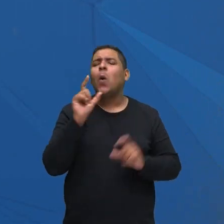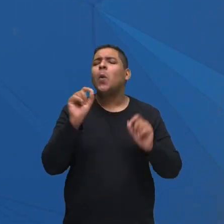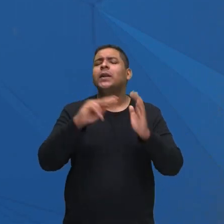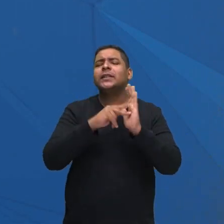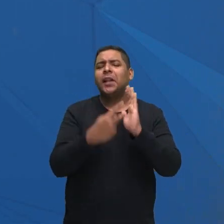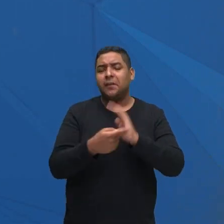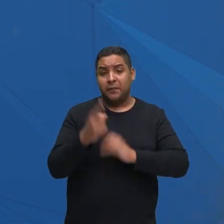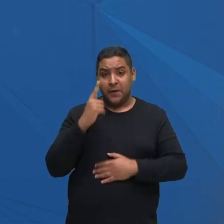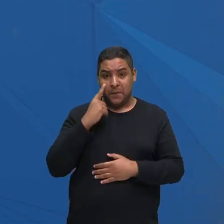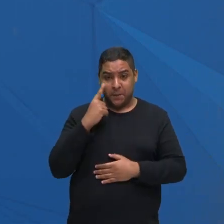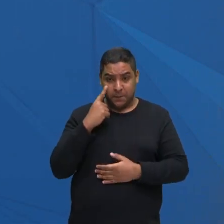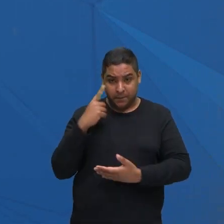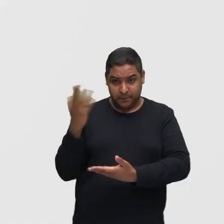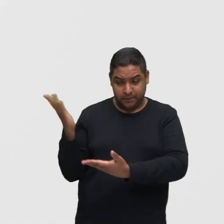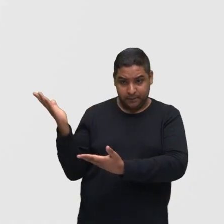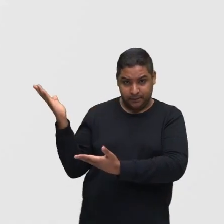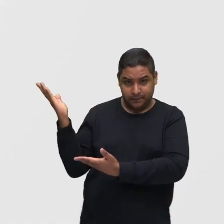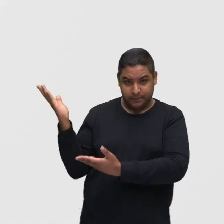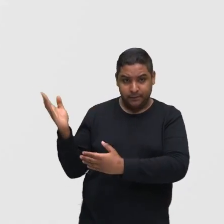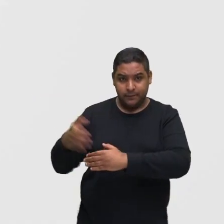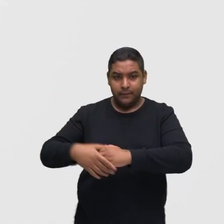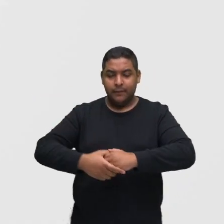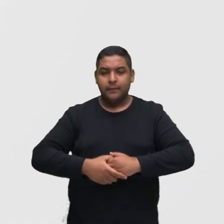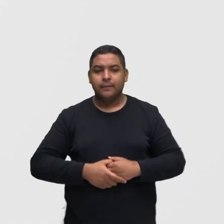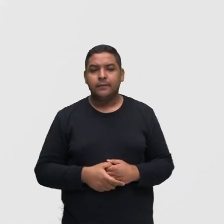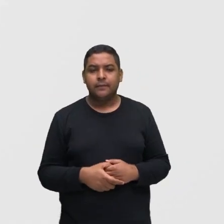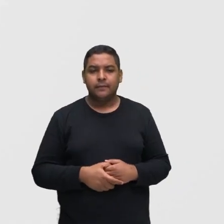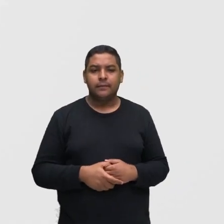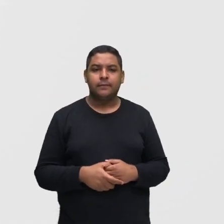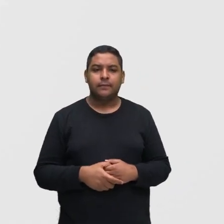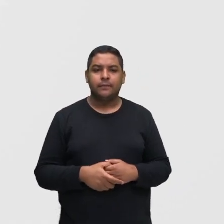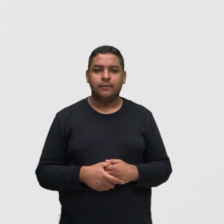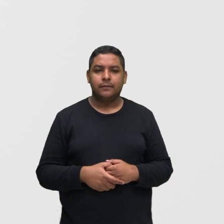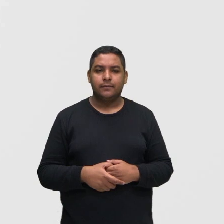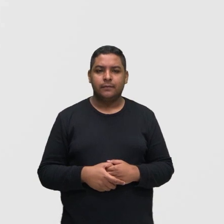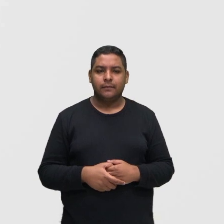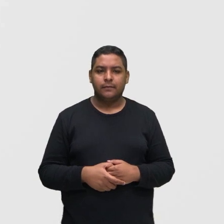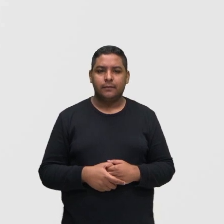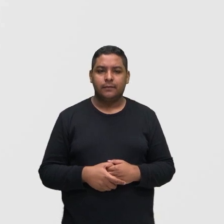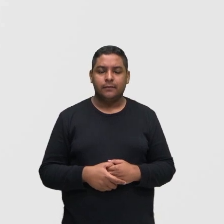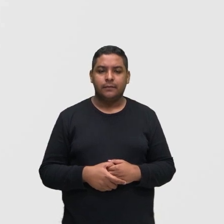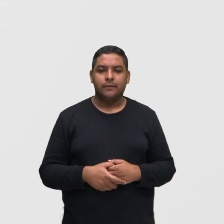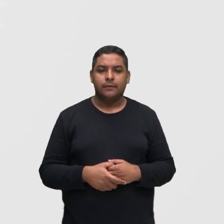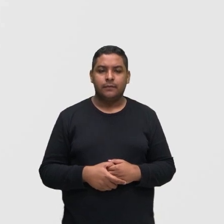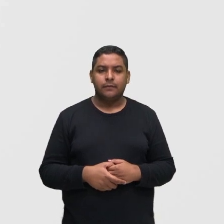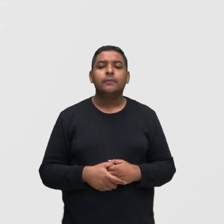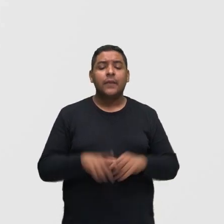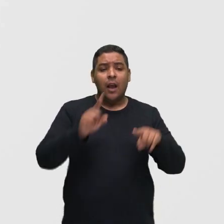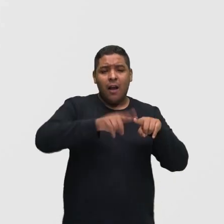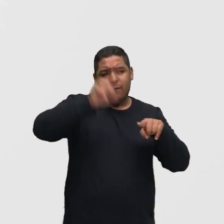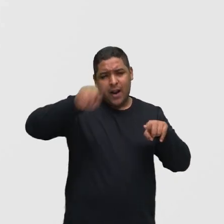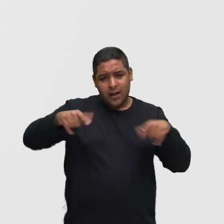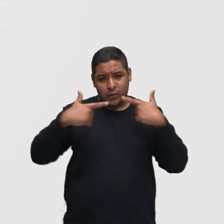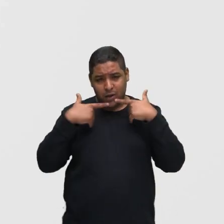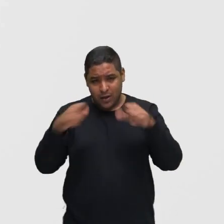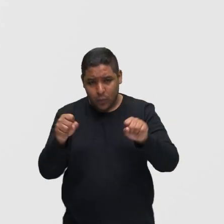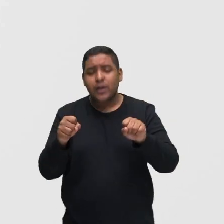realmente as variações linguísticas. Observa aí na nossa cartela. As variações linguísticas